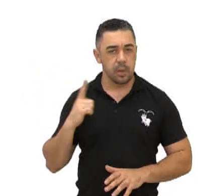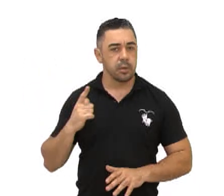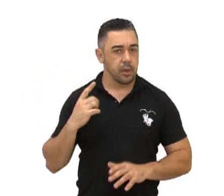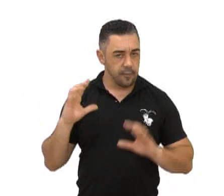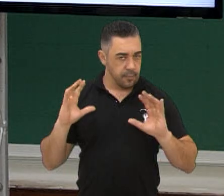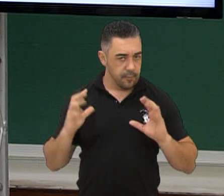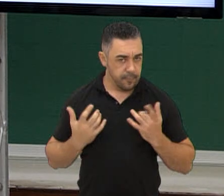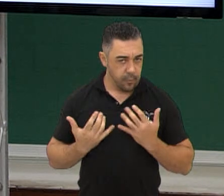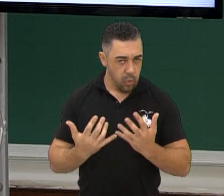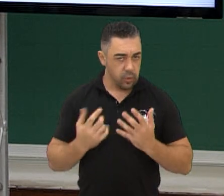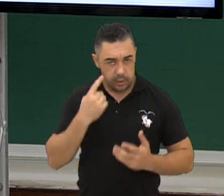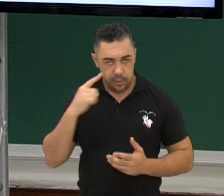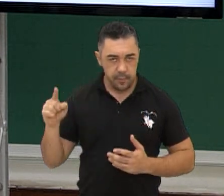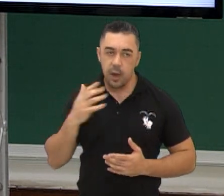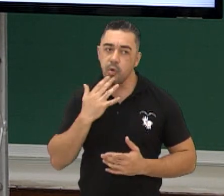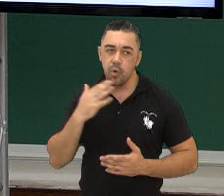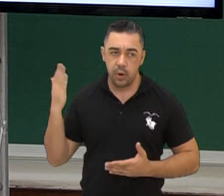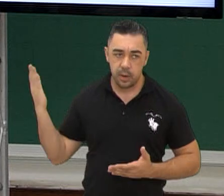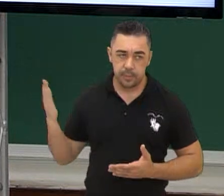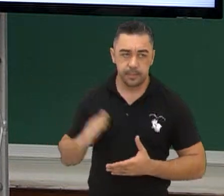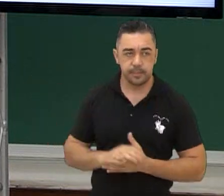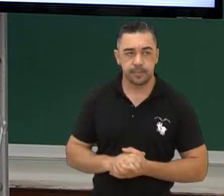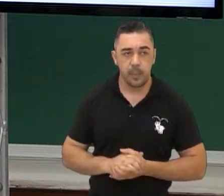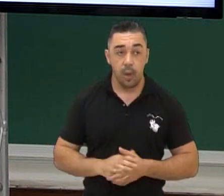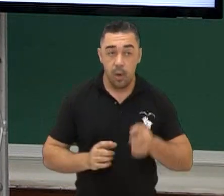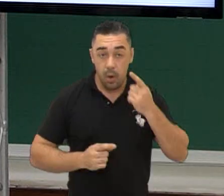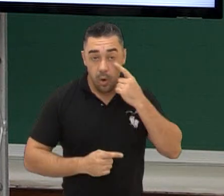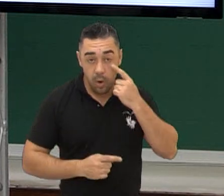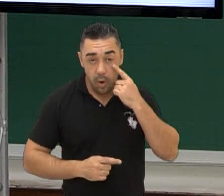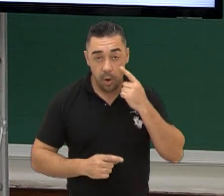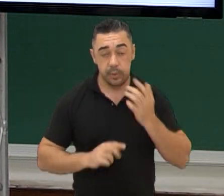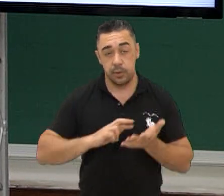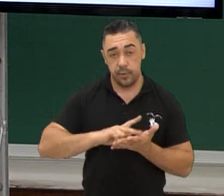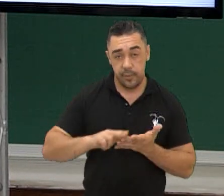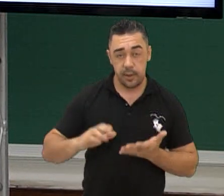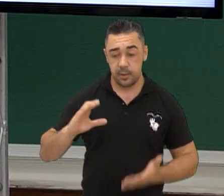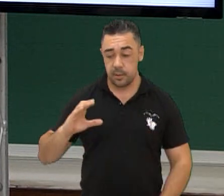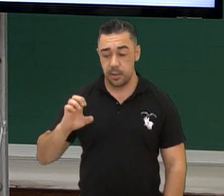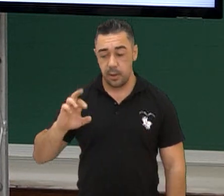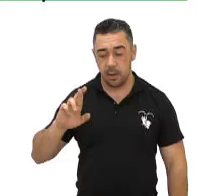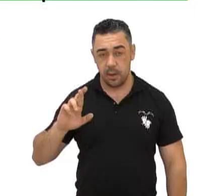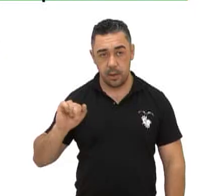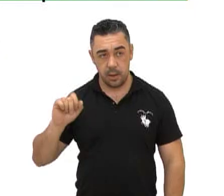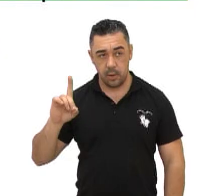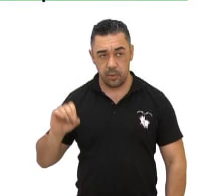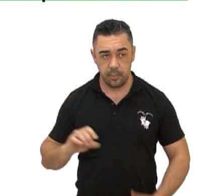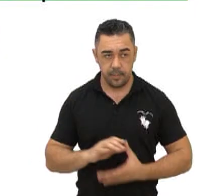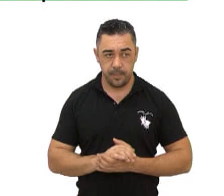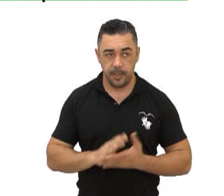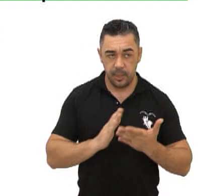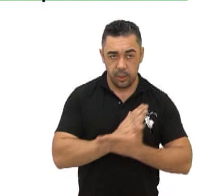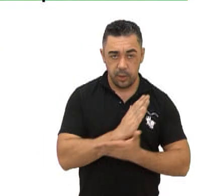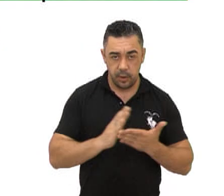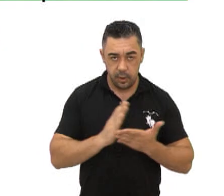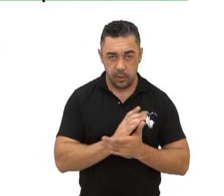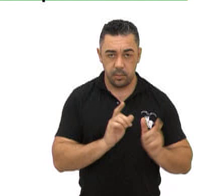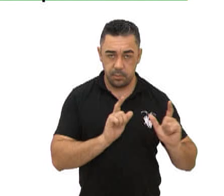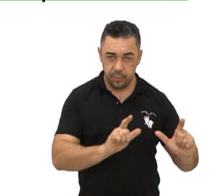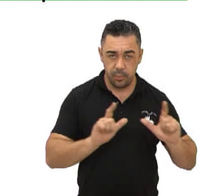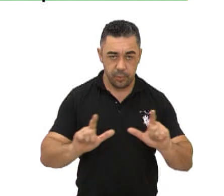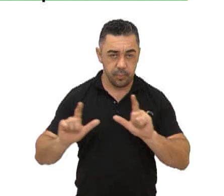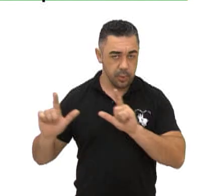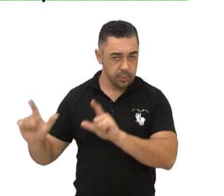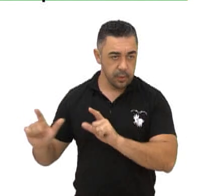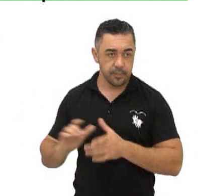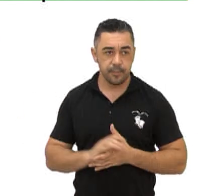fogo, né? Você consegue ver pelo tronco. Olha só como é que é a vegetação do cerrado. A gente divide em fisionomias,